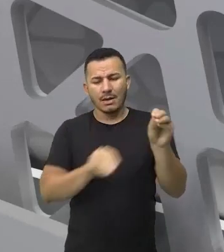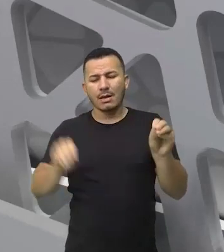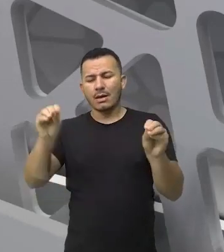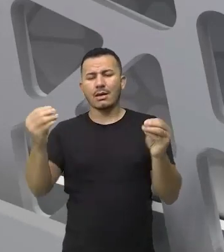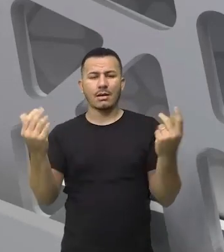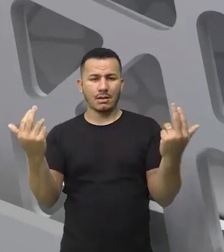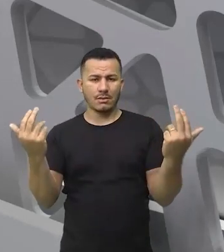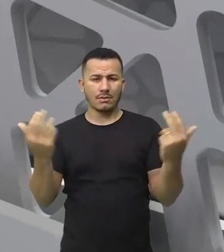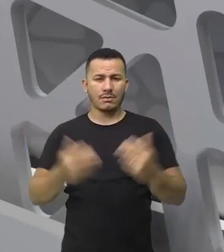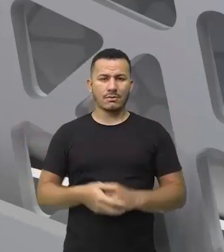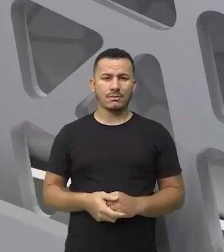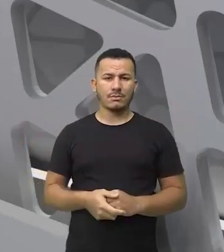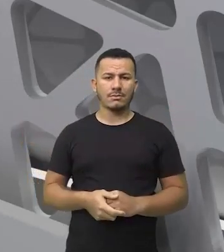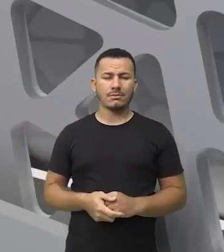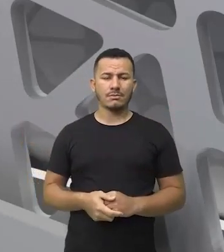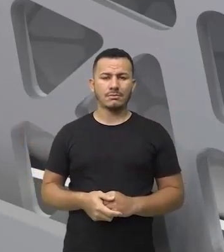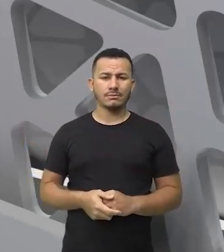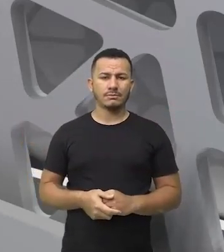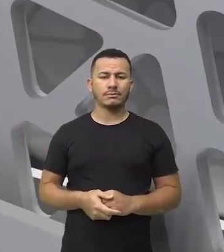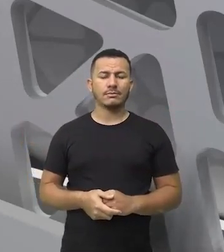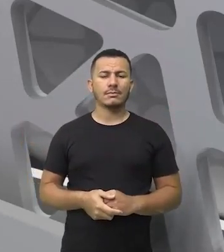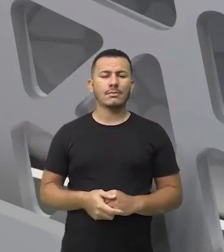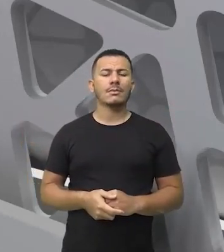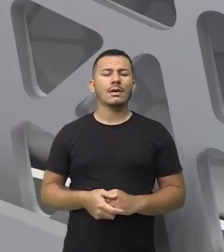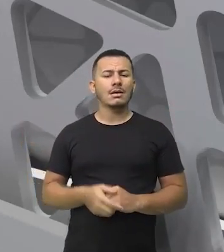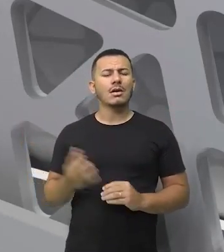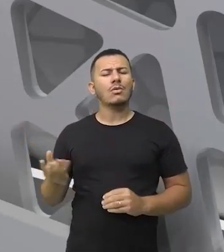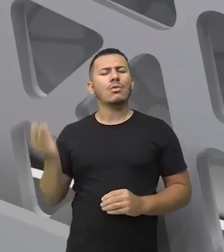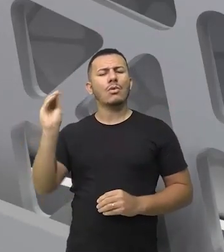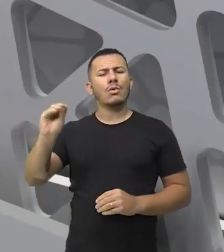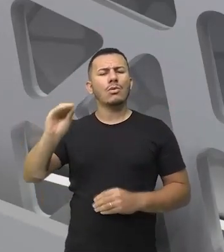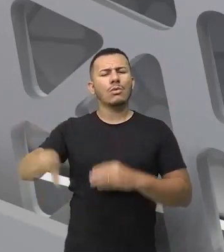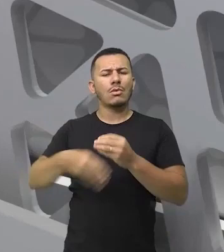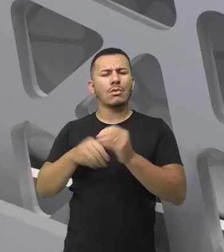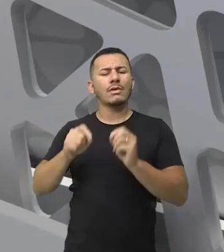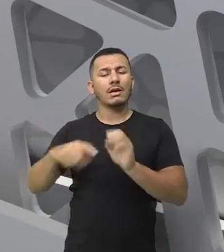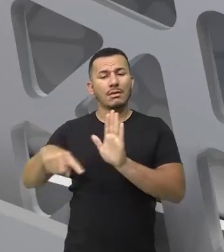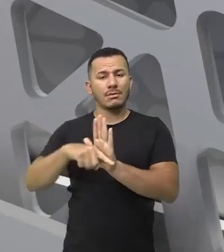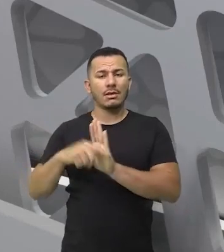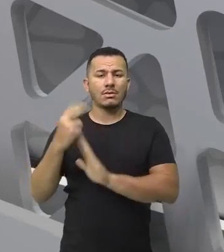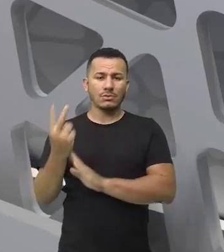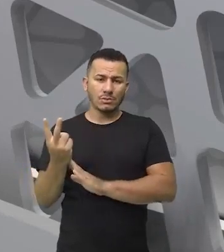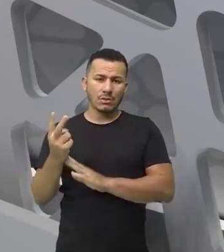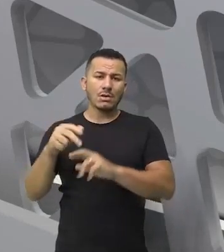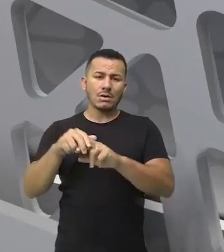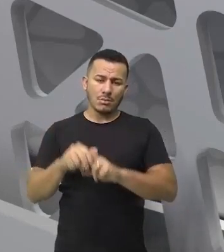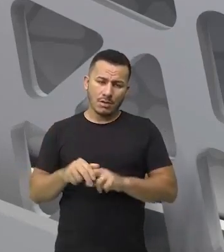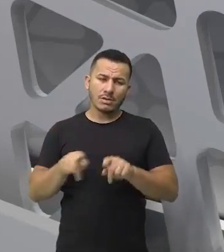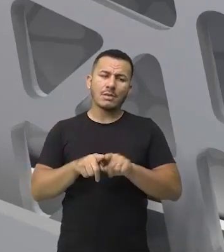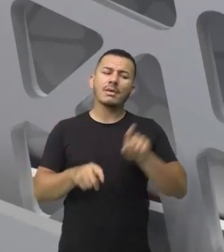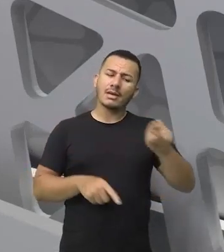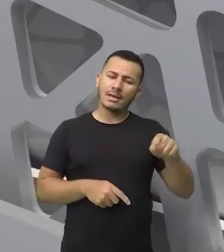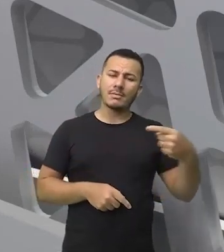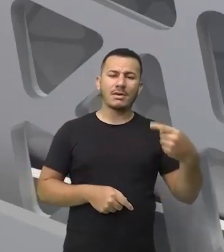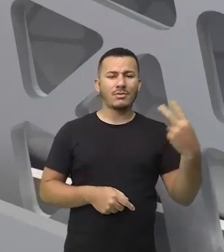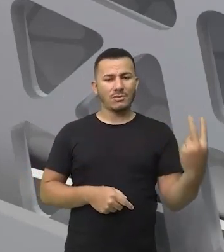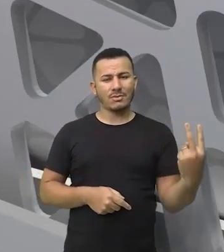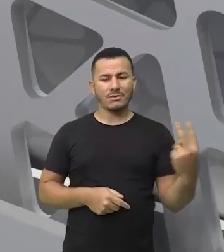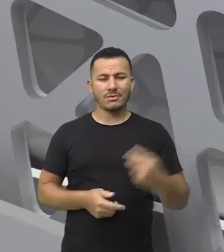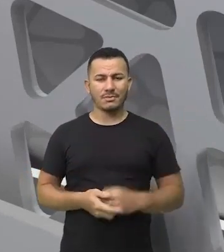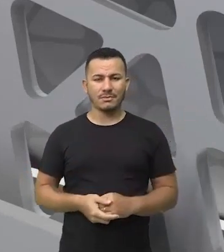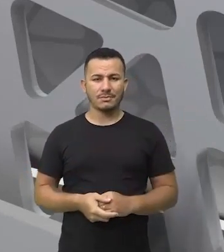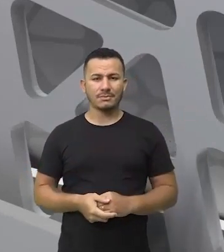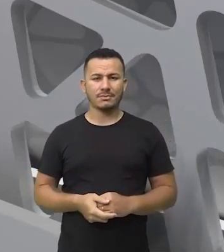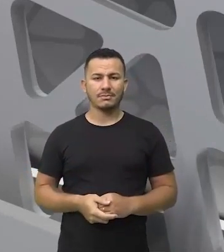colocar do outro lado a mesma coisa que eu acrescentei. E o que foi que o professor Aldemir acrescentou? Menos 2. Portanto, do outro lado, menos